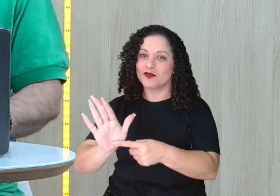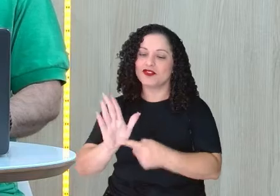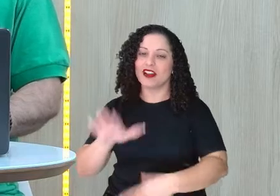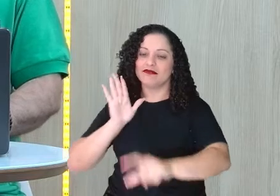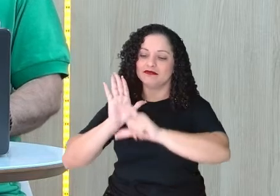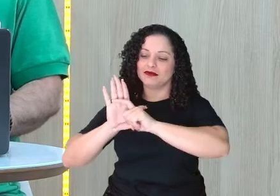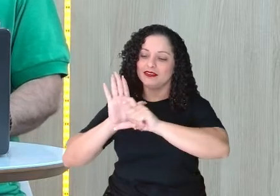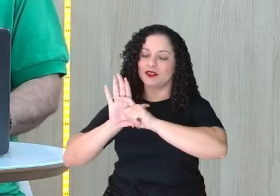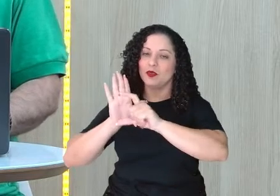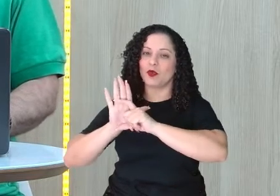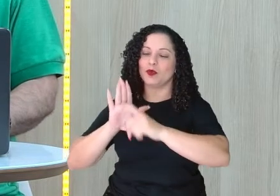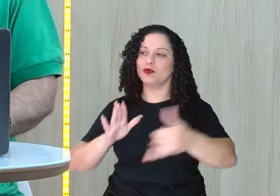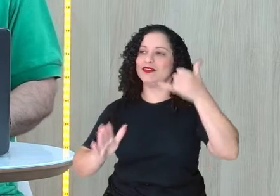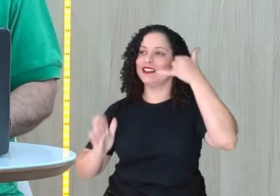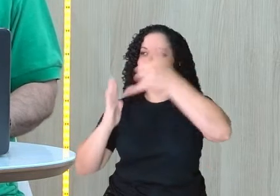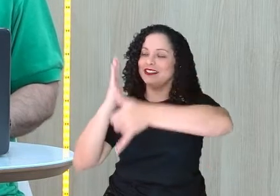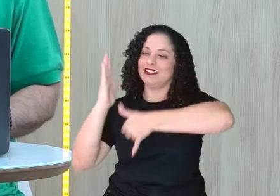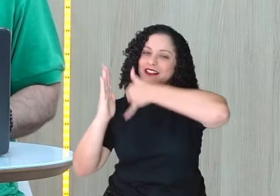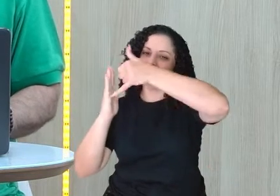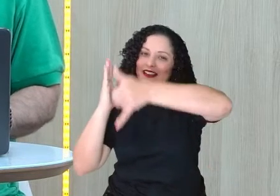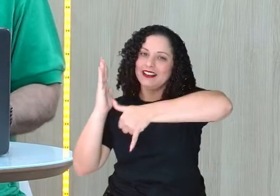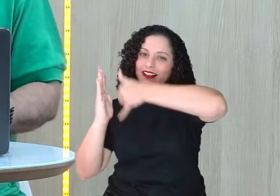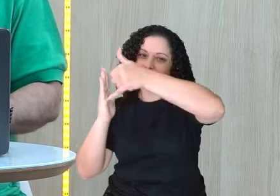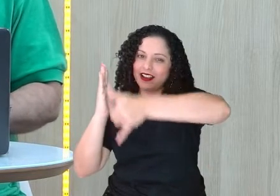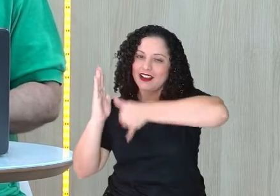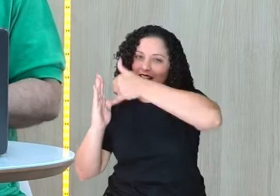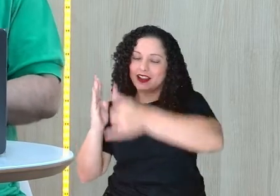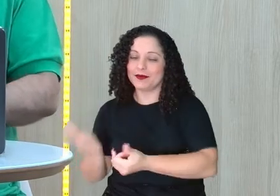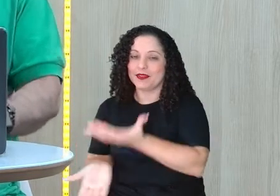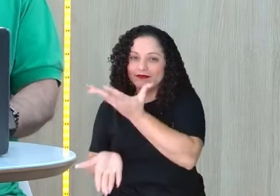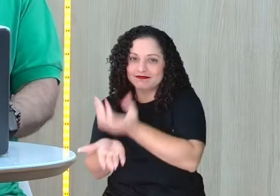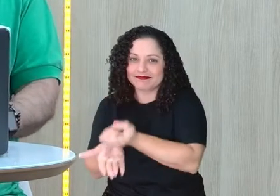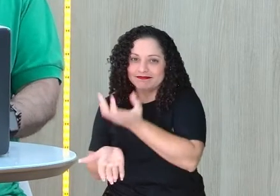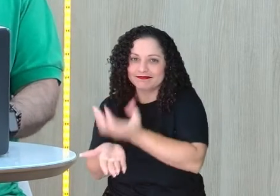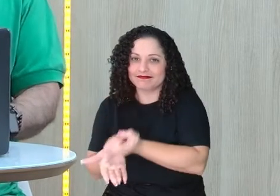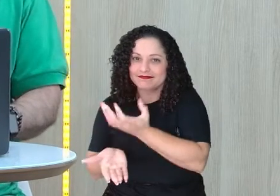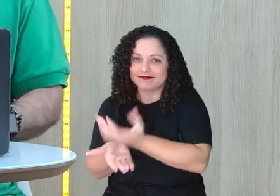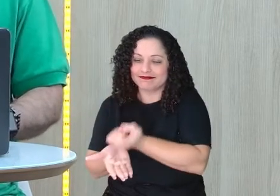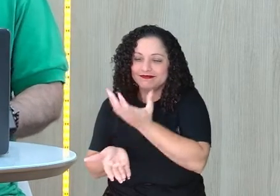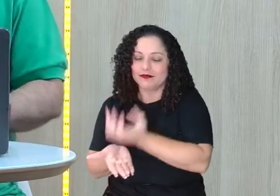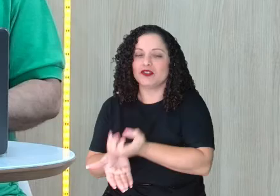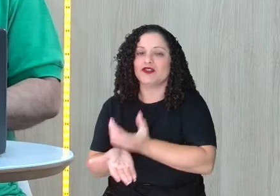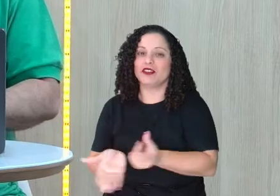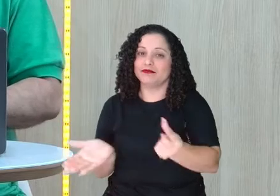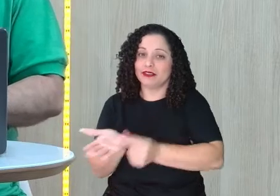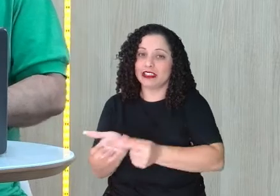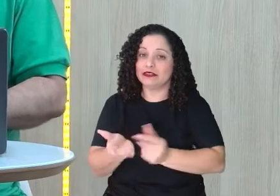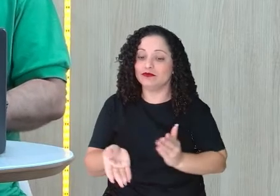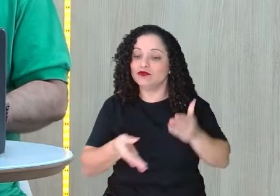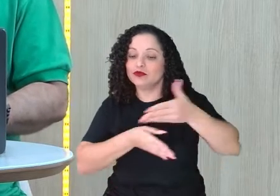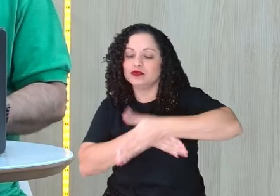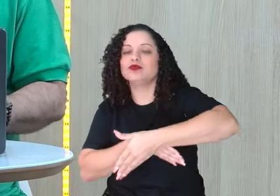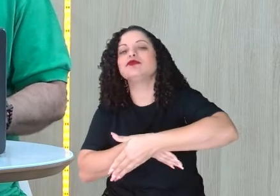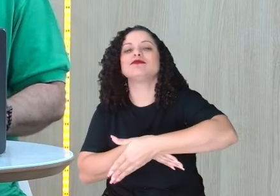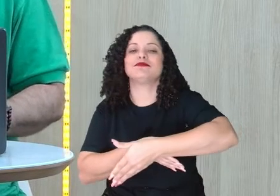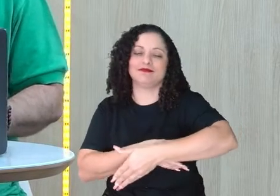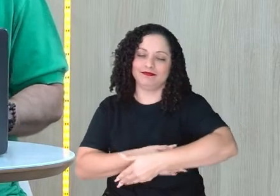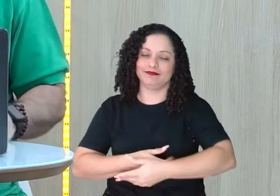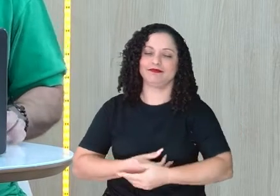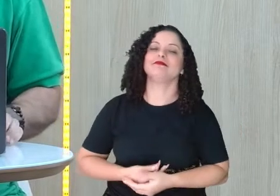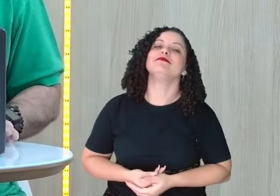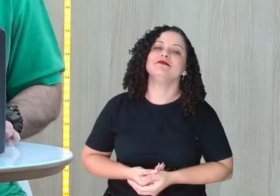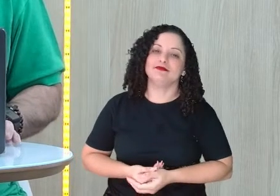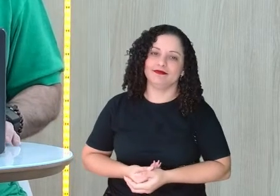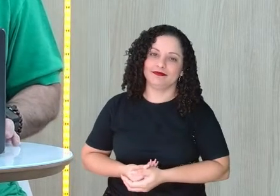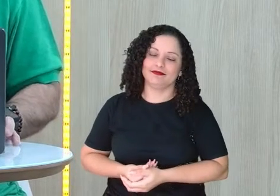Então, acertei. Aqui no cantinho da tela os QR Codes, aí você aponta o seu celular para o QR Code, vai direcionar você para